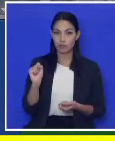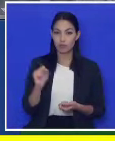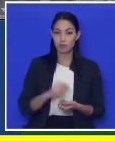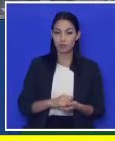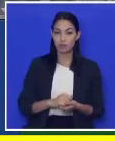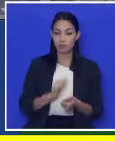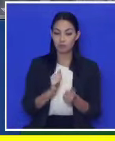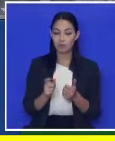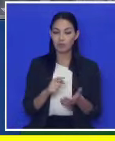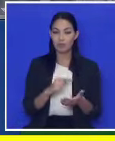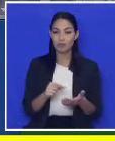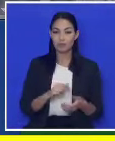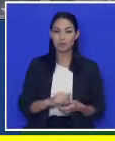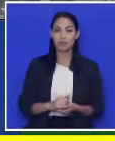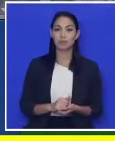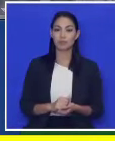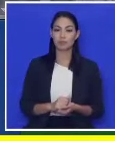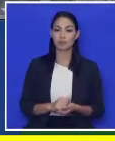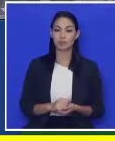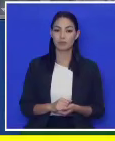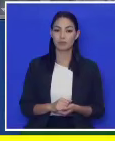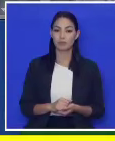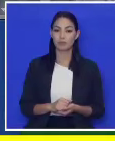1538 da Time Mania.